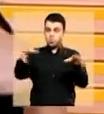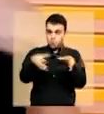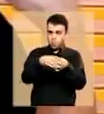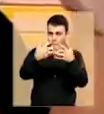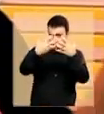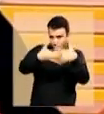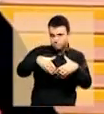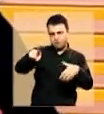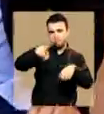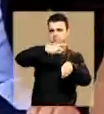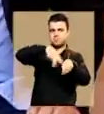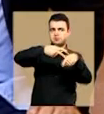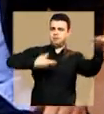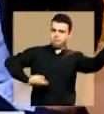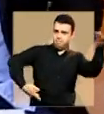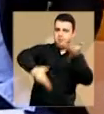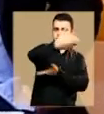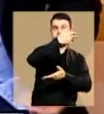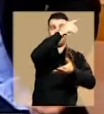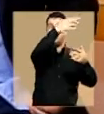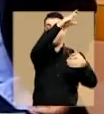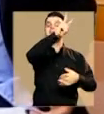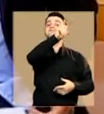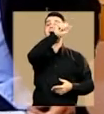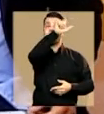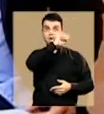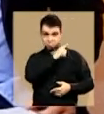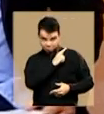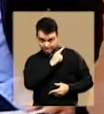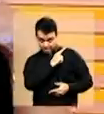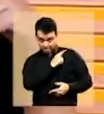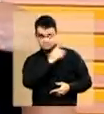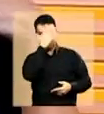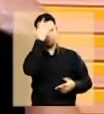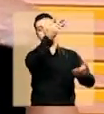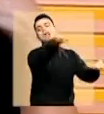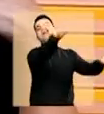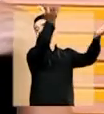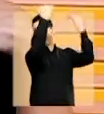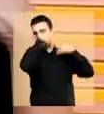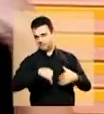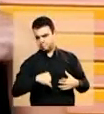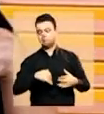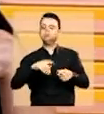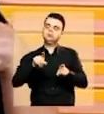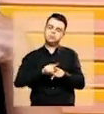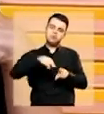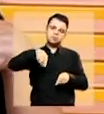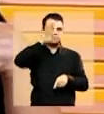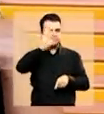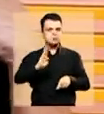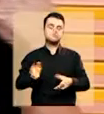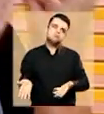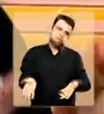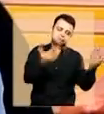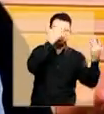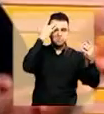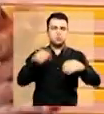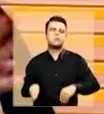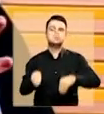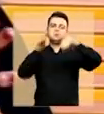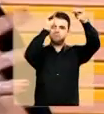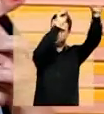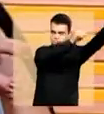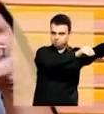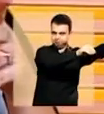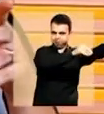intercâmbio, então nós temos vagas que se abrem lá fora, que nós vamos recebê-los aqui, e essas vagas se abrem para os nossos intercambiários irem para